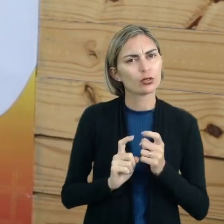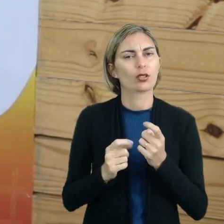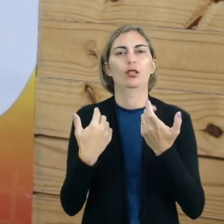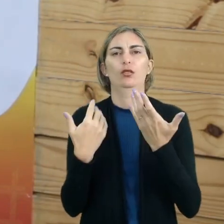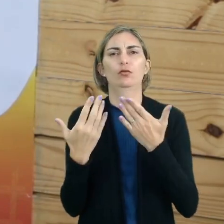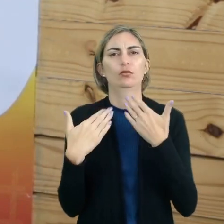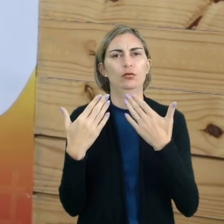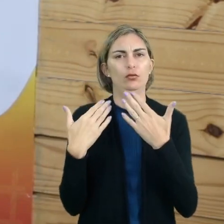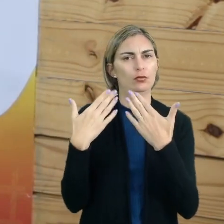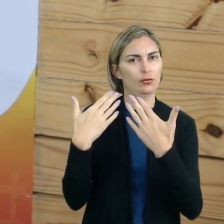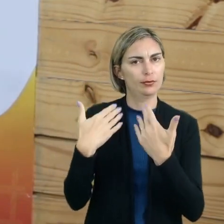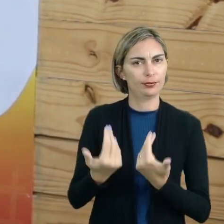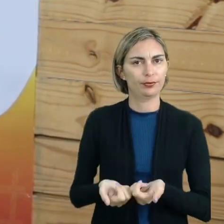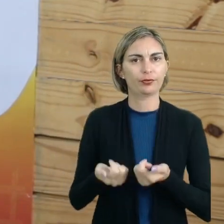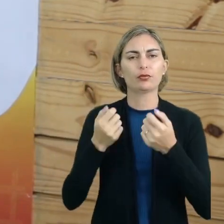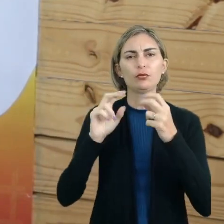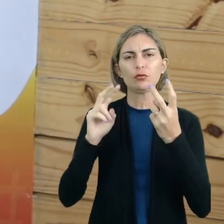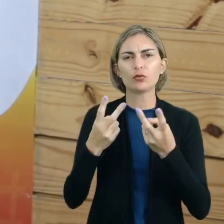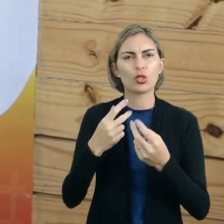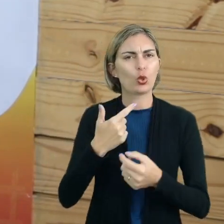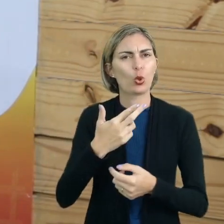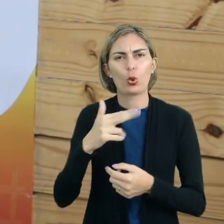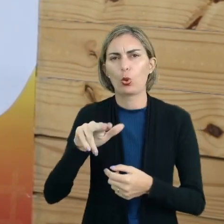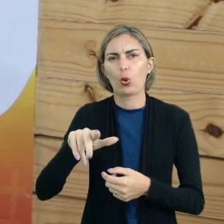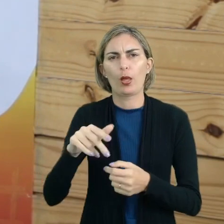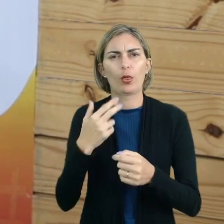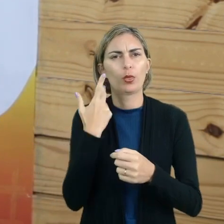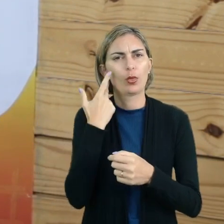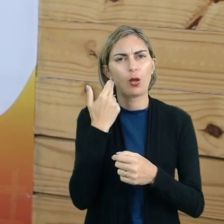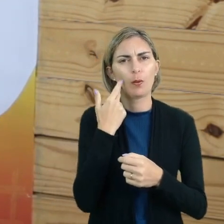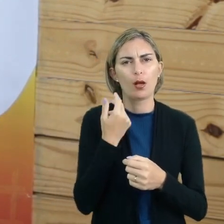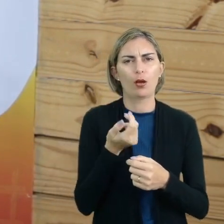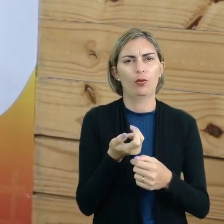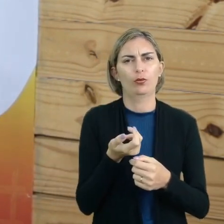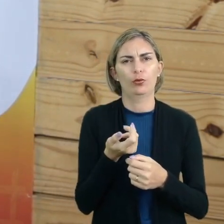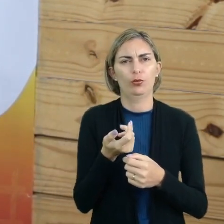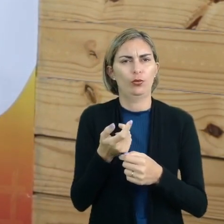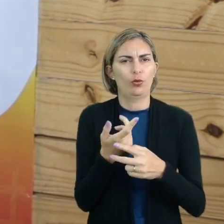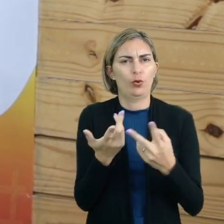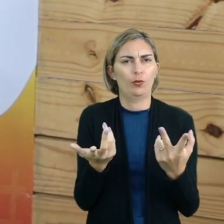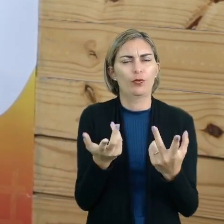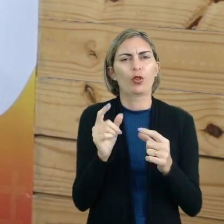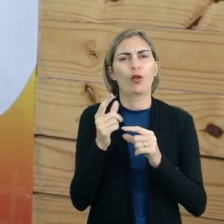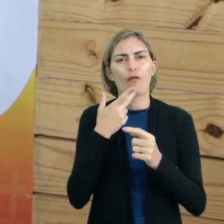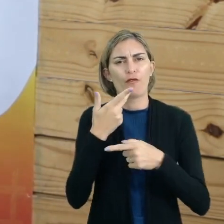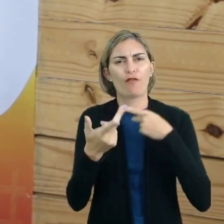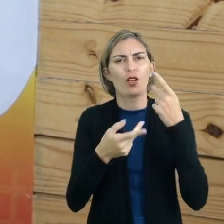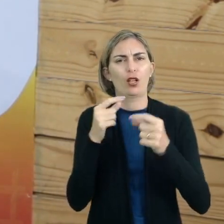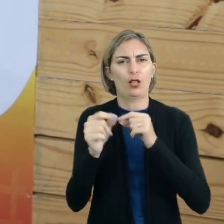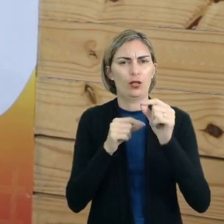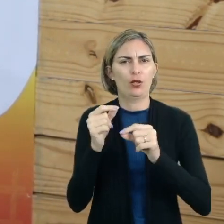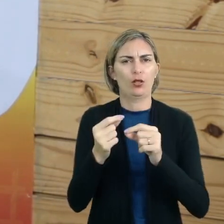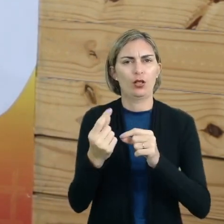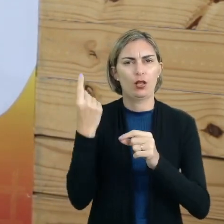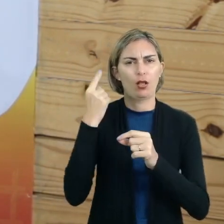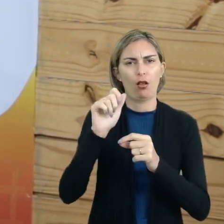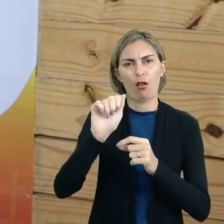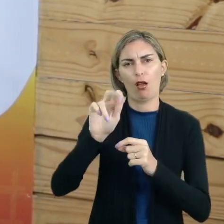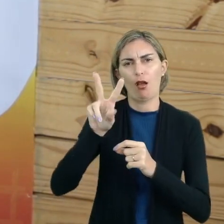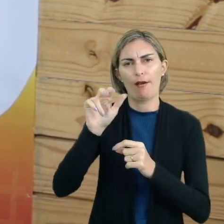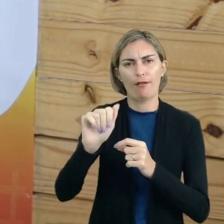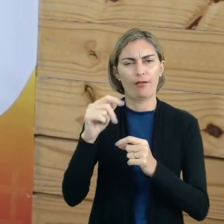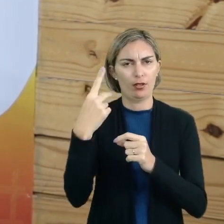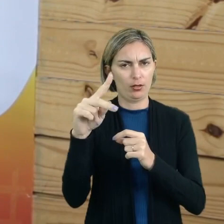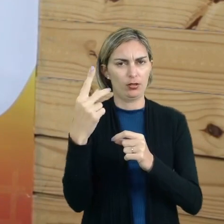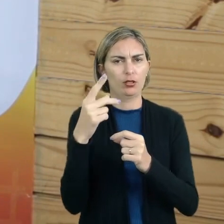alguns argumentos atualmente sobre que não é tão útil ter um site. Então, vou falar um pouco sobre isso. Lá no AVA vai ter uma